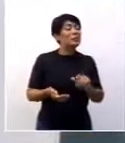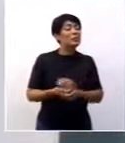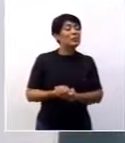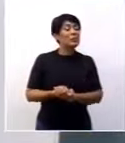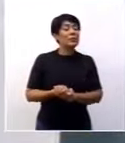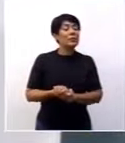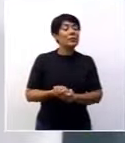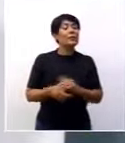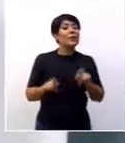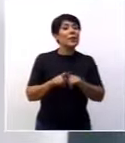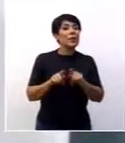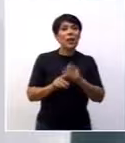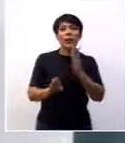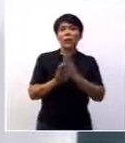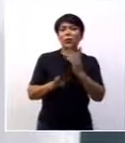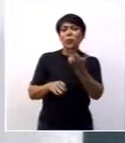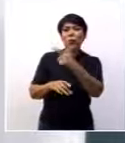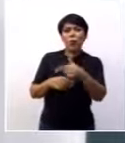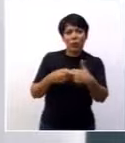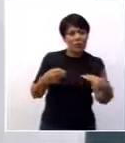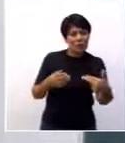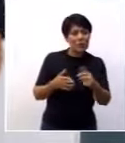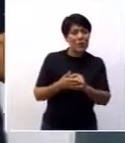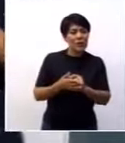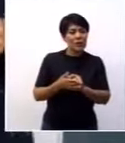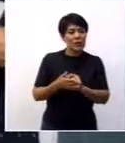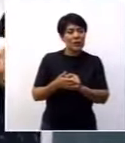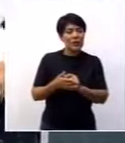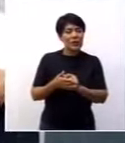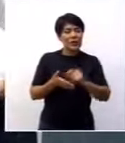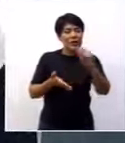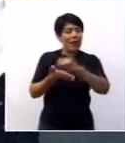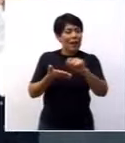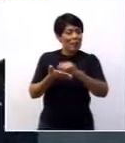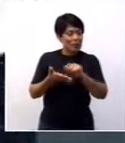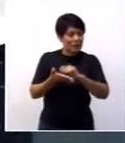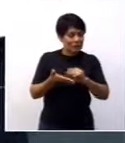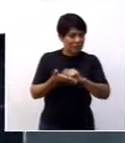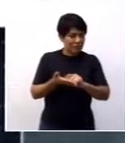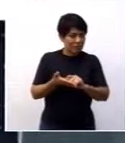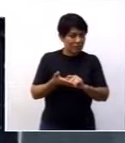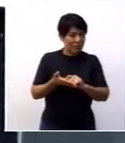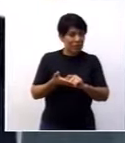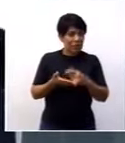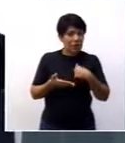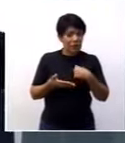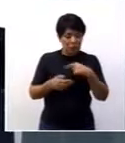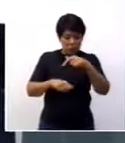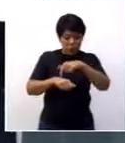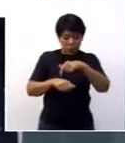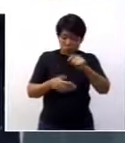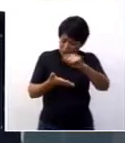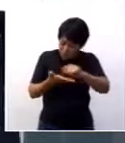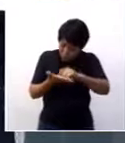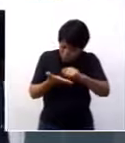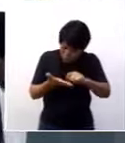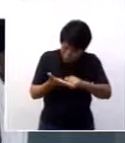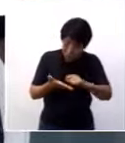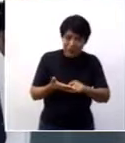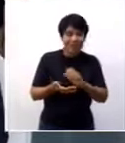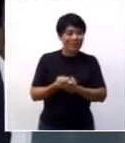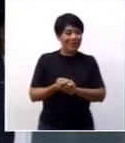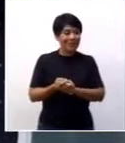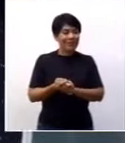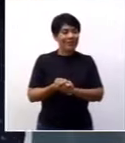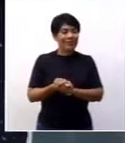Quando eu trago, além disso, as nossas anotações também que fazemos, né?